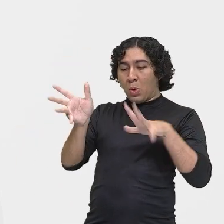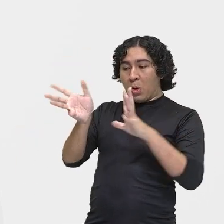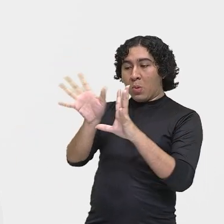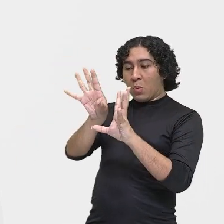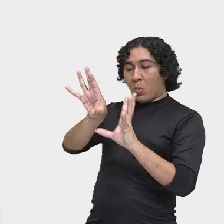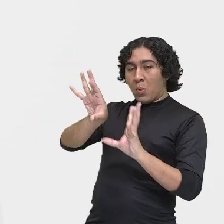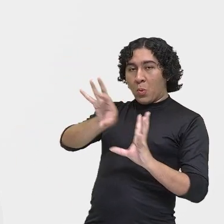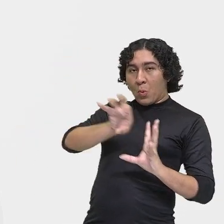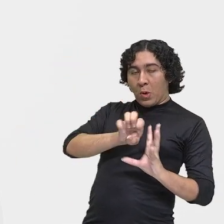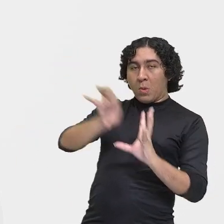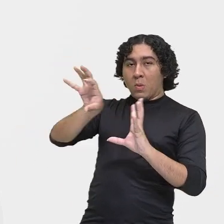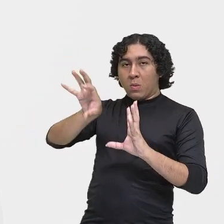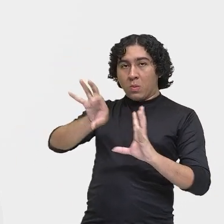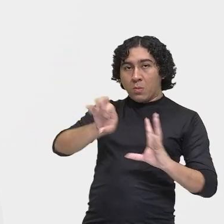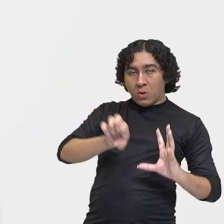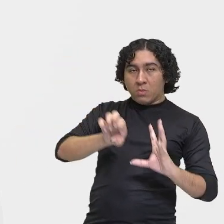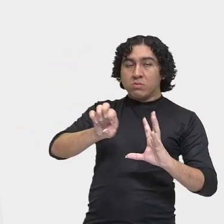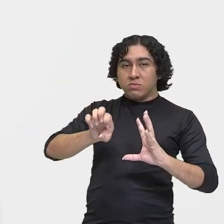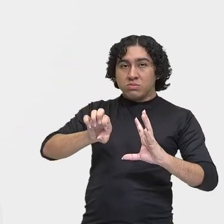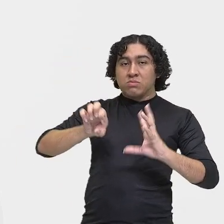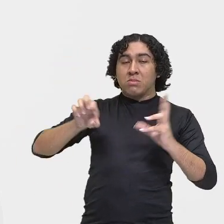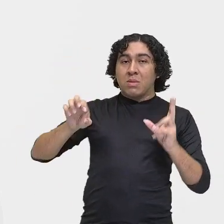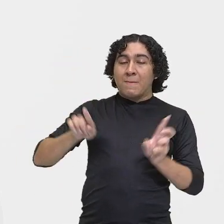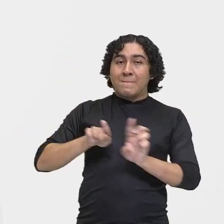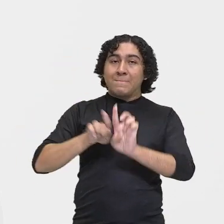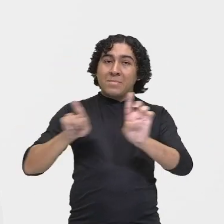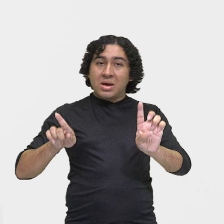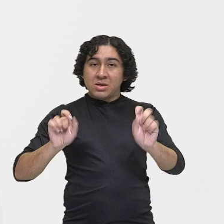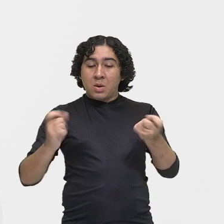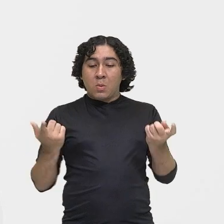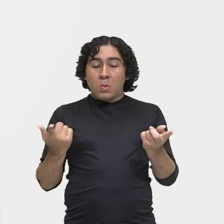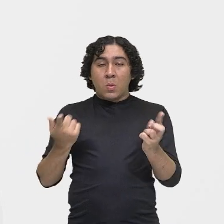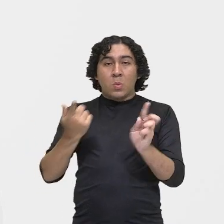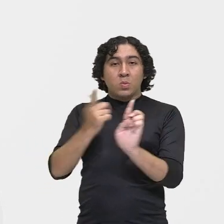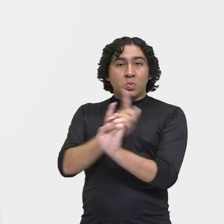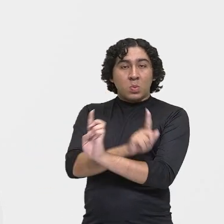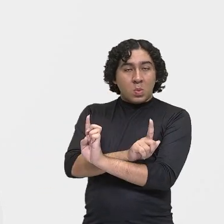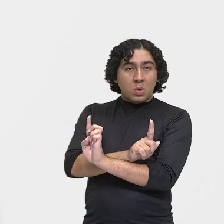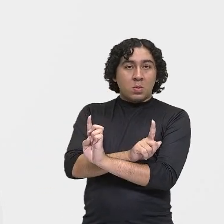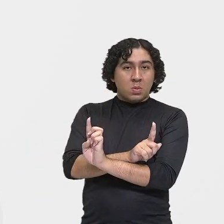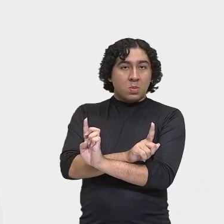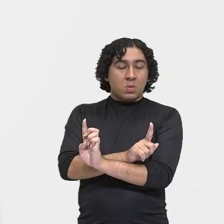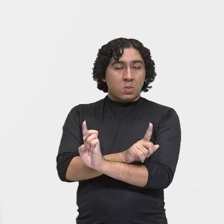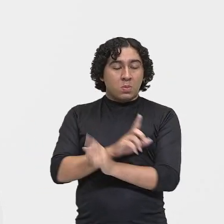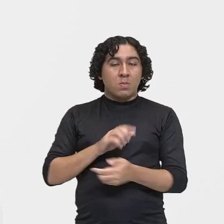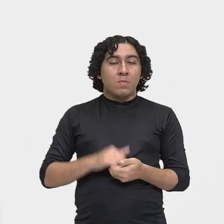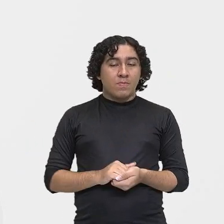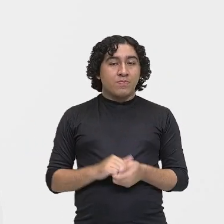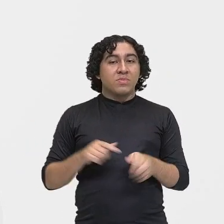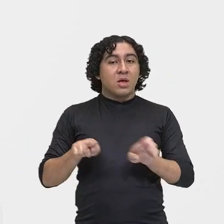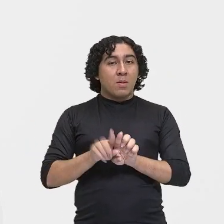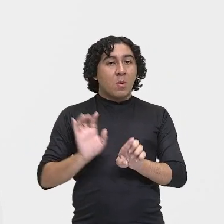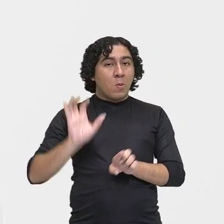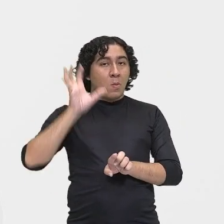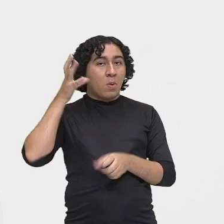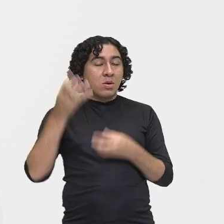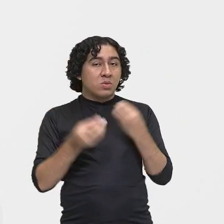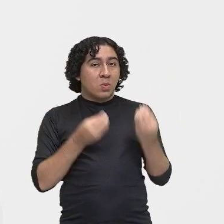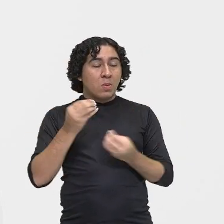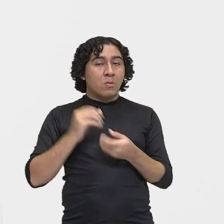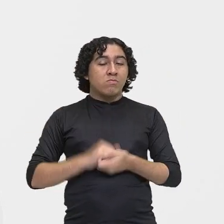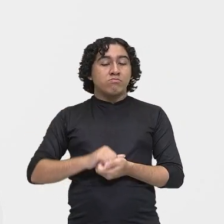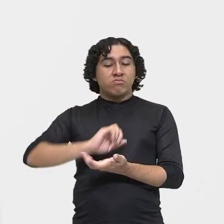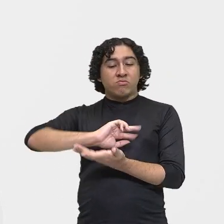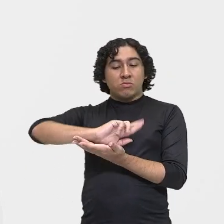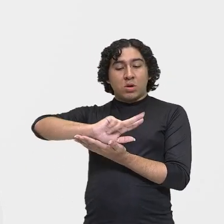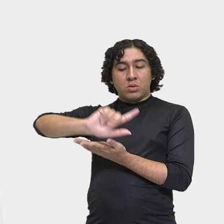mesma direção, porém com sentido contrário. E o mesmo acontece com os